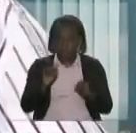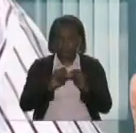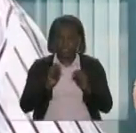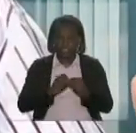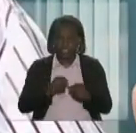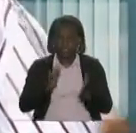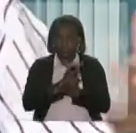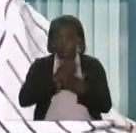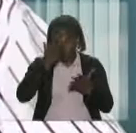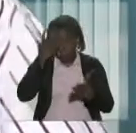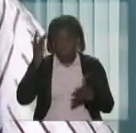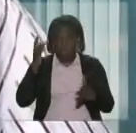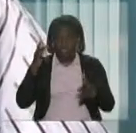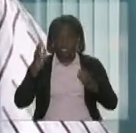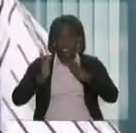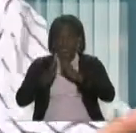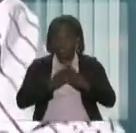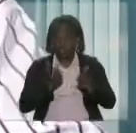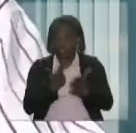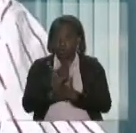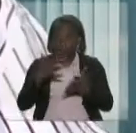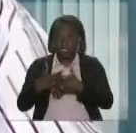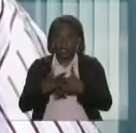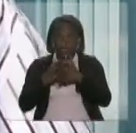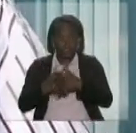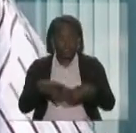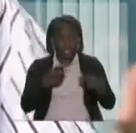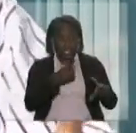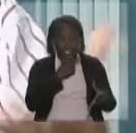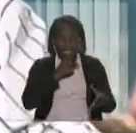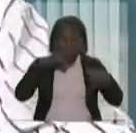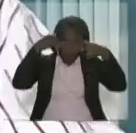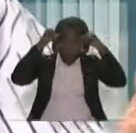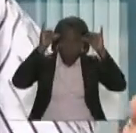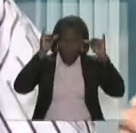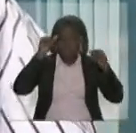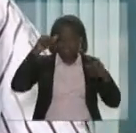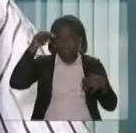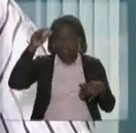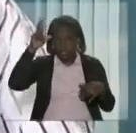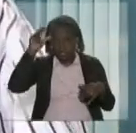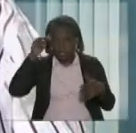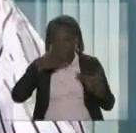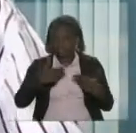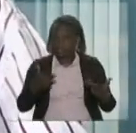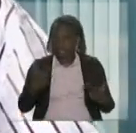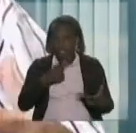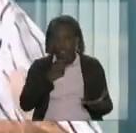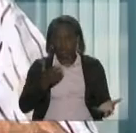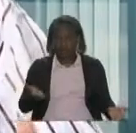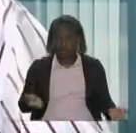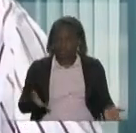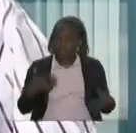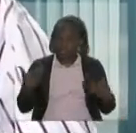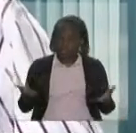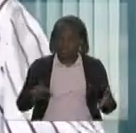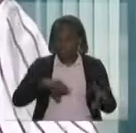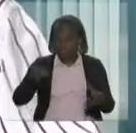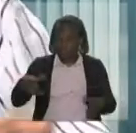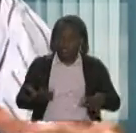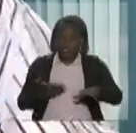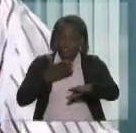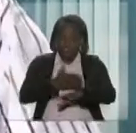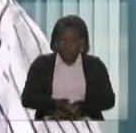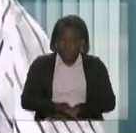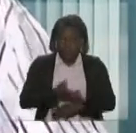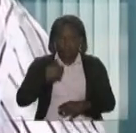proprietário que comprava caminhão para dar para o gado caminhão de água para dar para o gado que não tinha então a gente foi à época